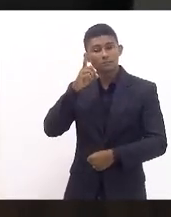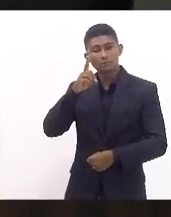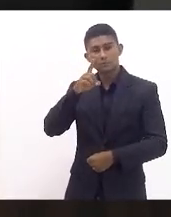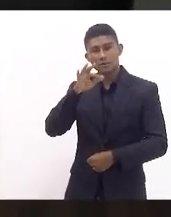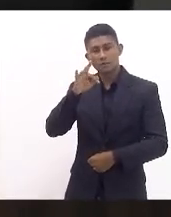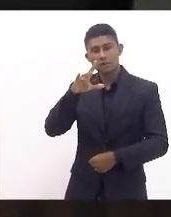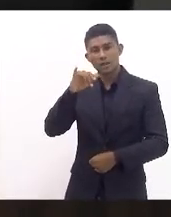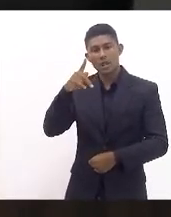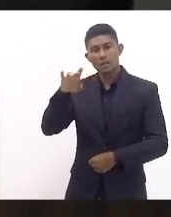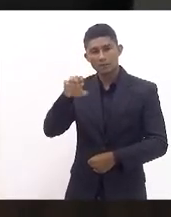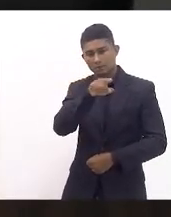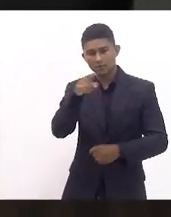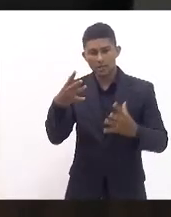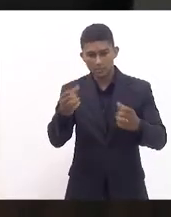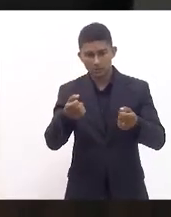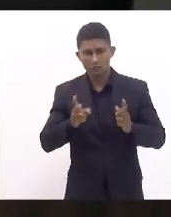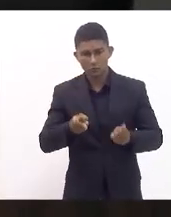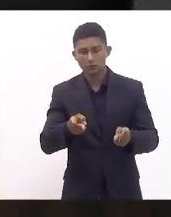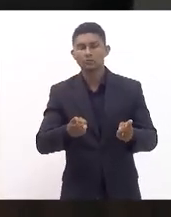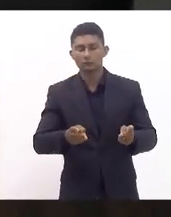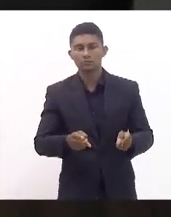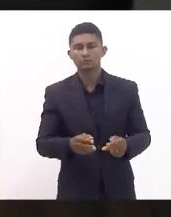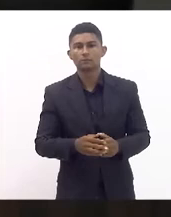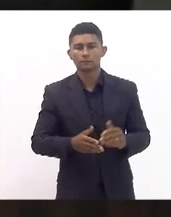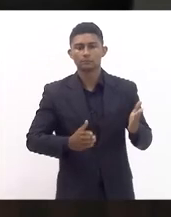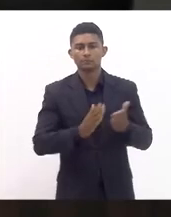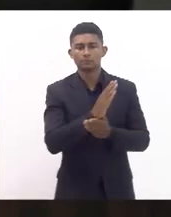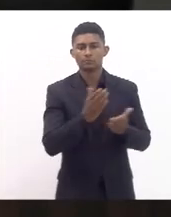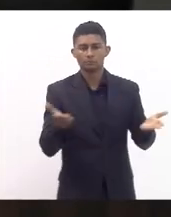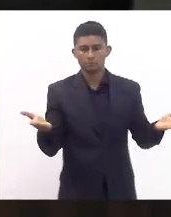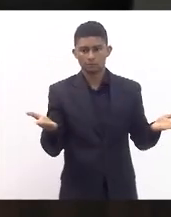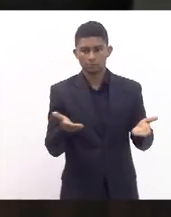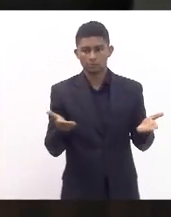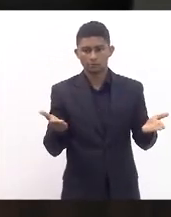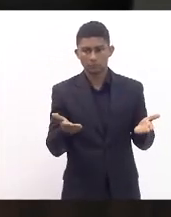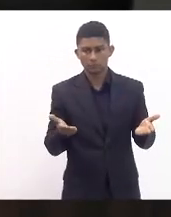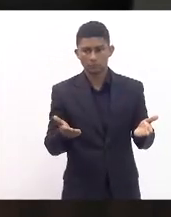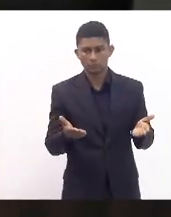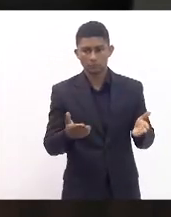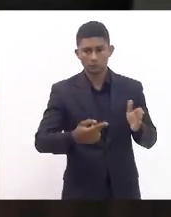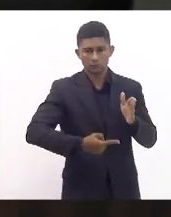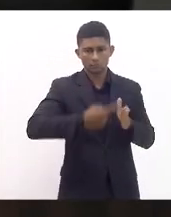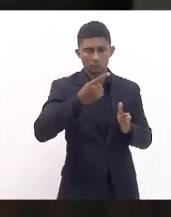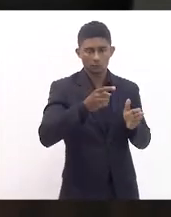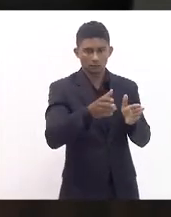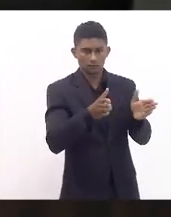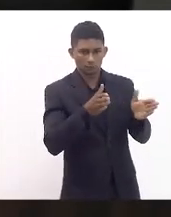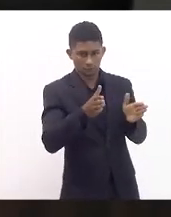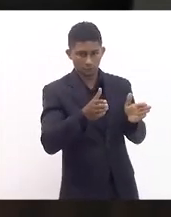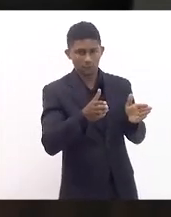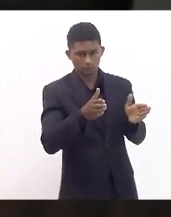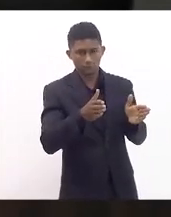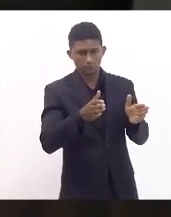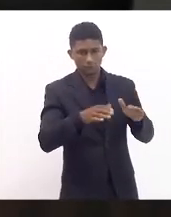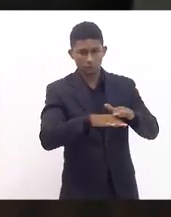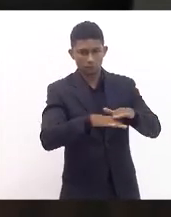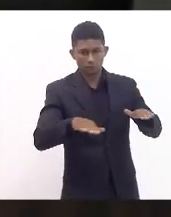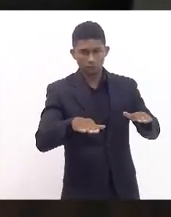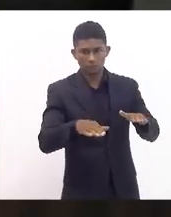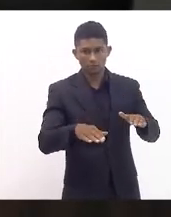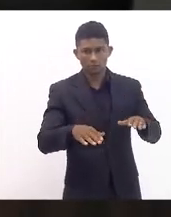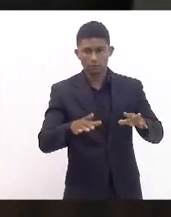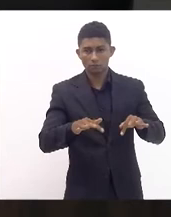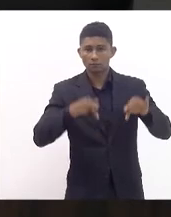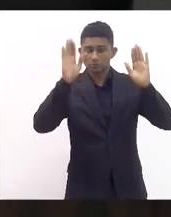Senhores que aprovam a lista como estão, aprovado. Nada mais a tratar na primeira sessão extraordinária do dia. Presidência, antes de